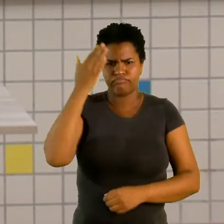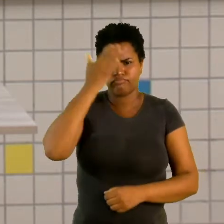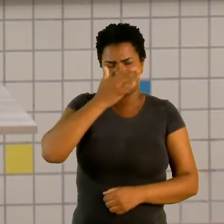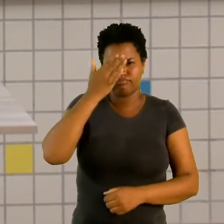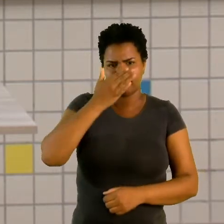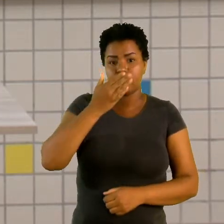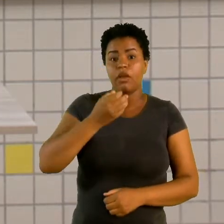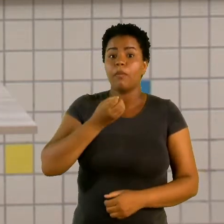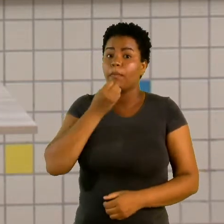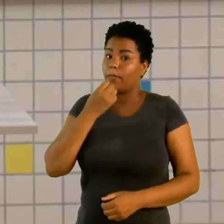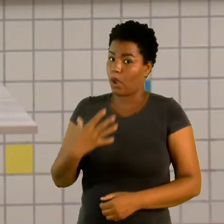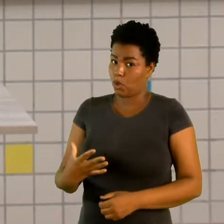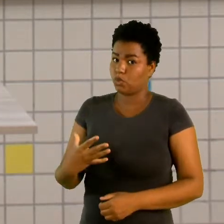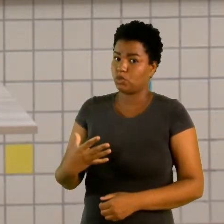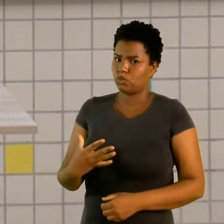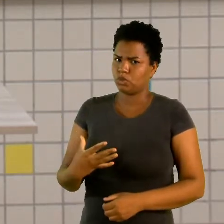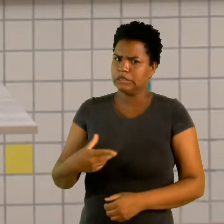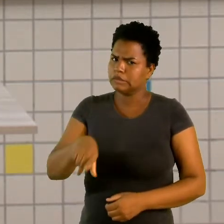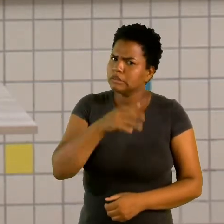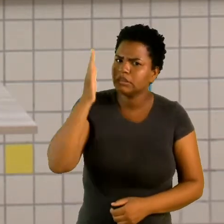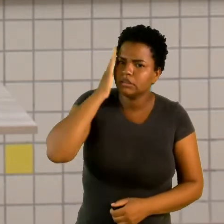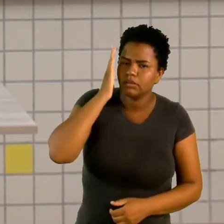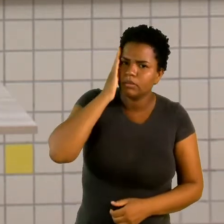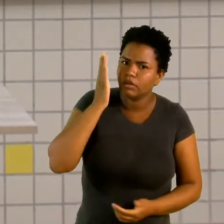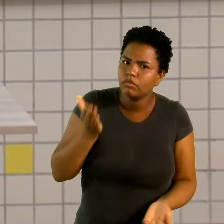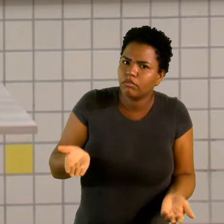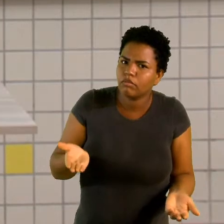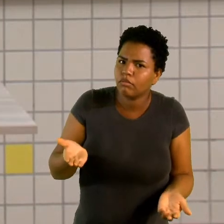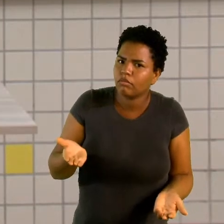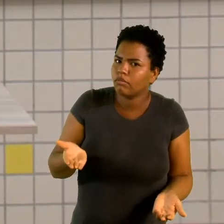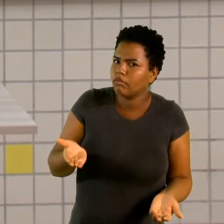bons. Vocês sabiam disso?